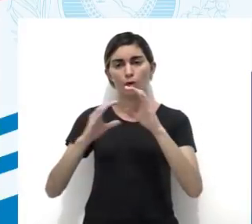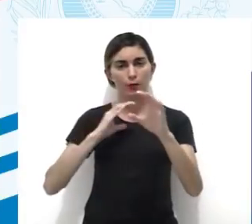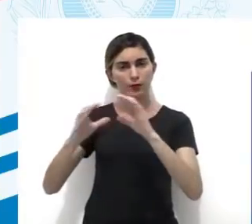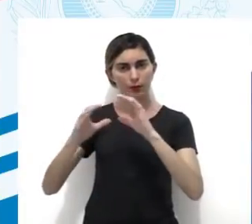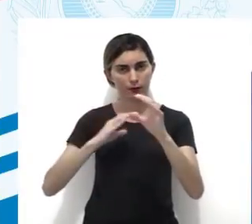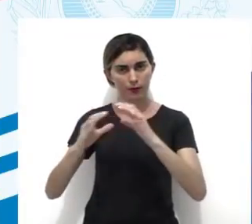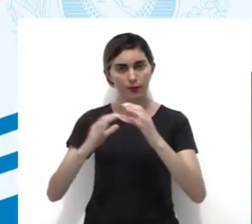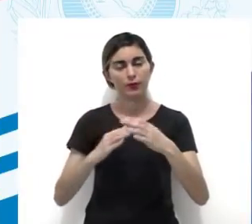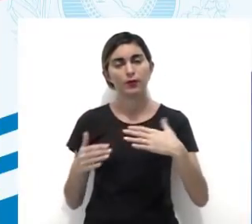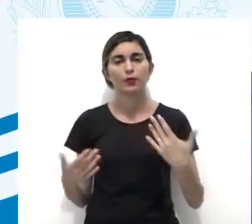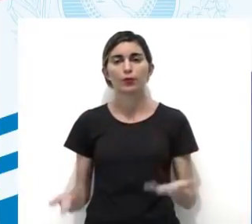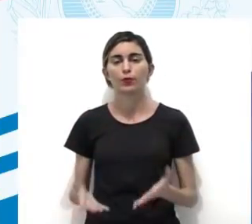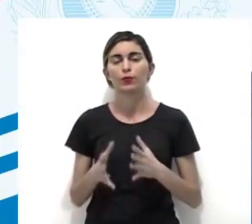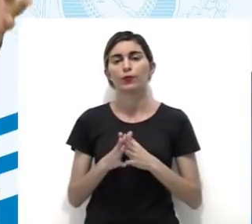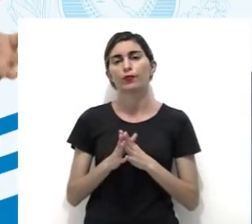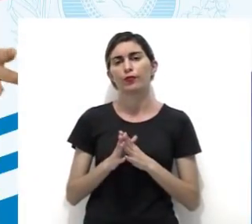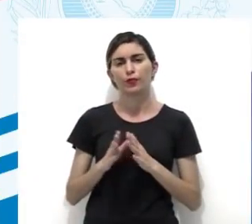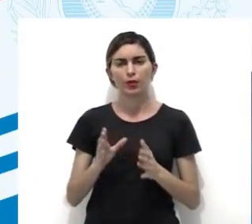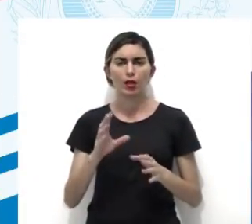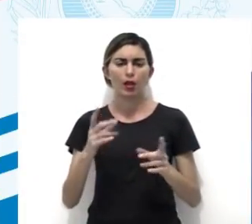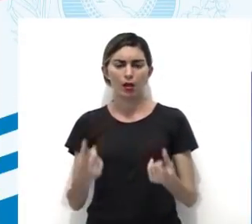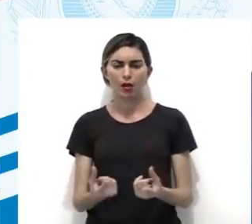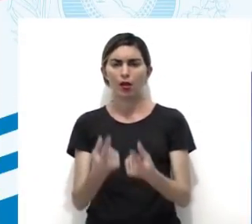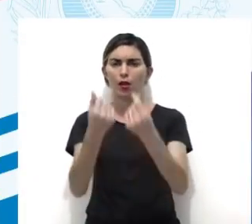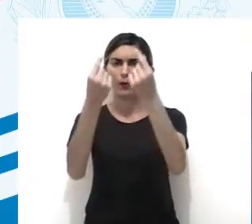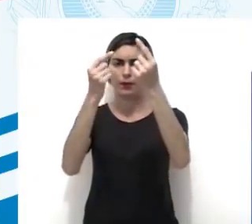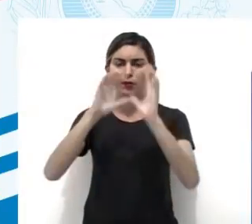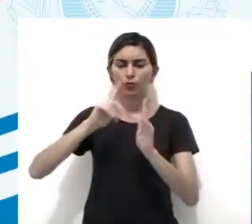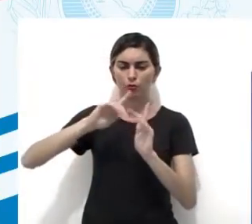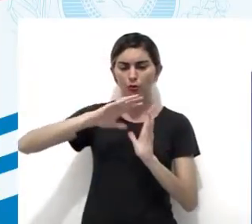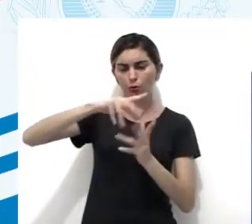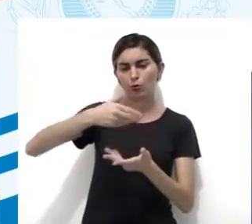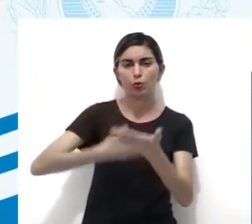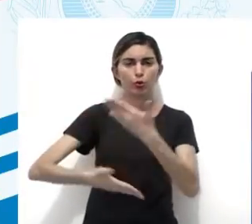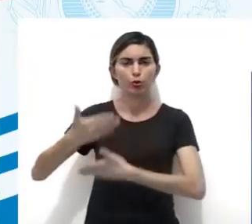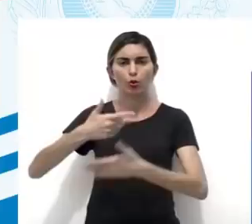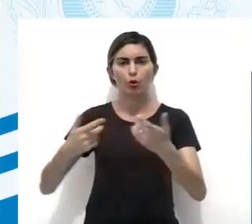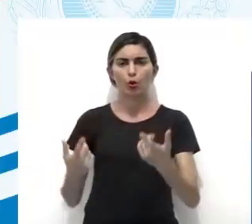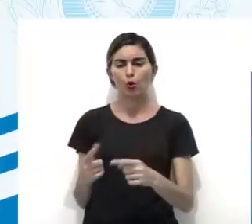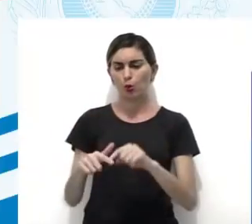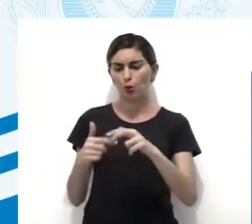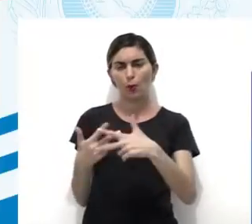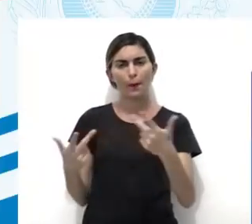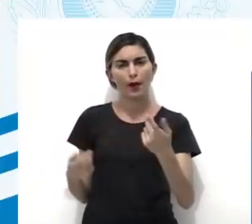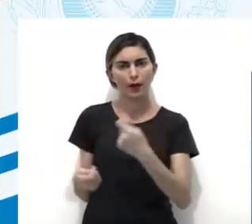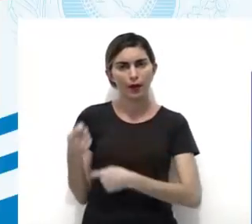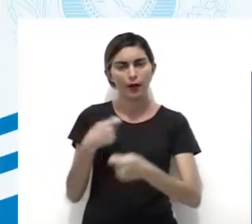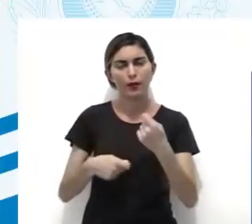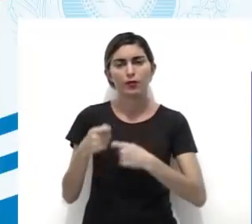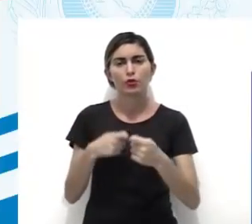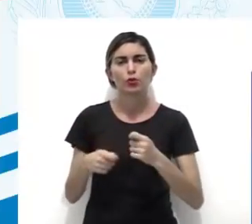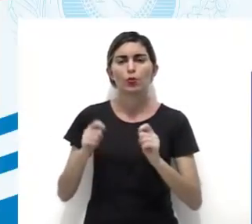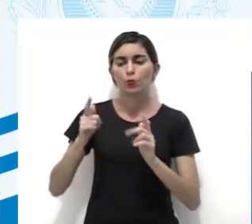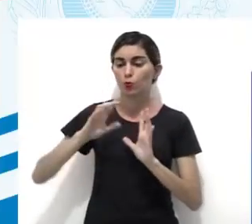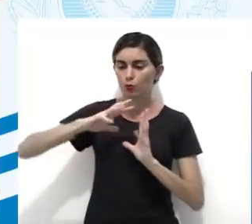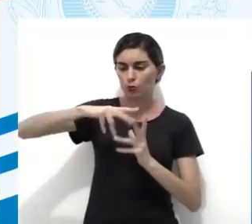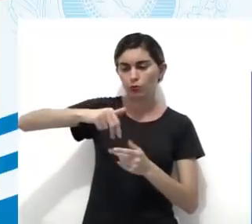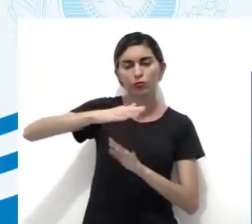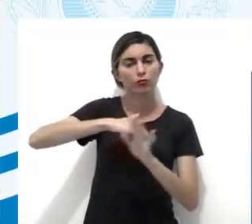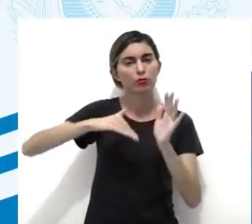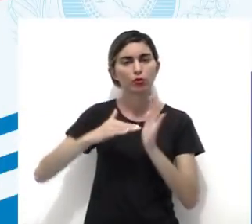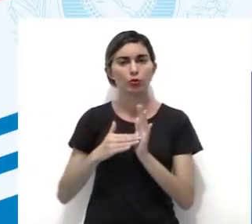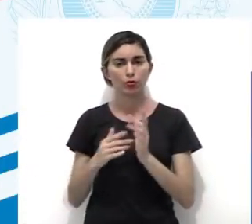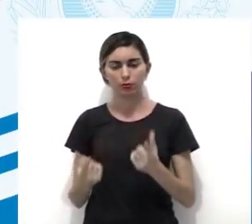comunicação. No capitalismo globalizado, as trocas comerciais podem envolver o mundo todo, né? Então